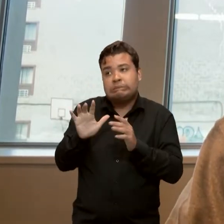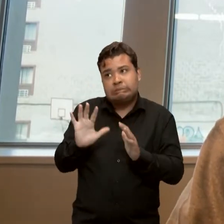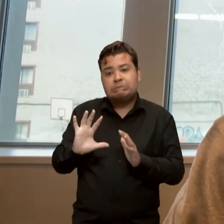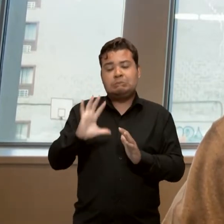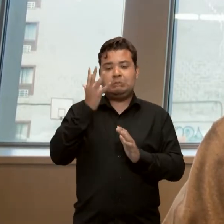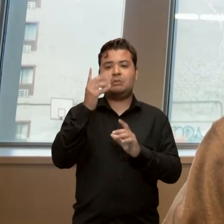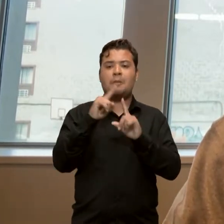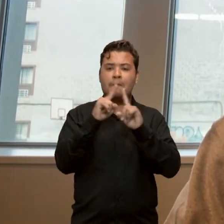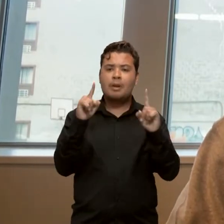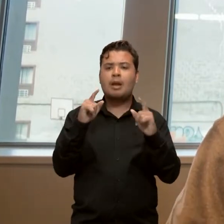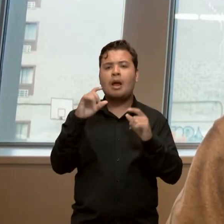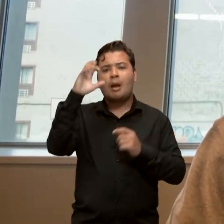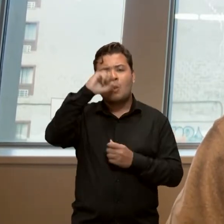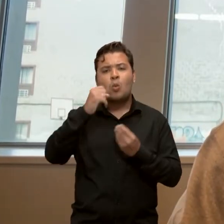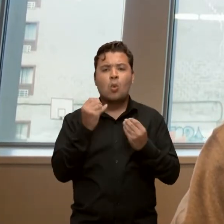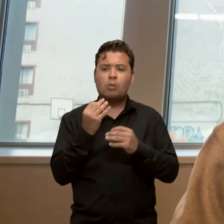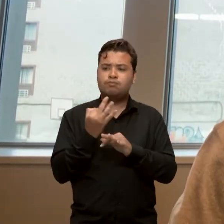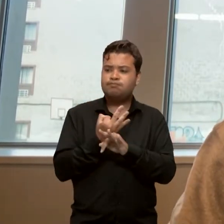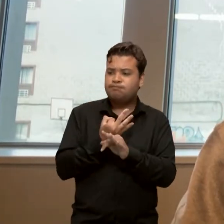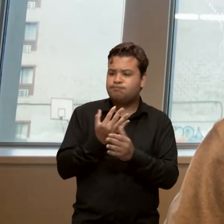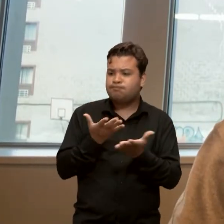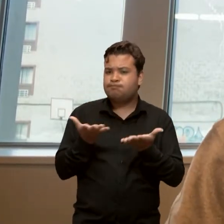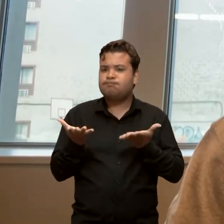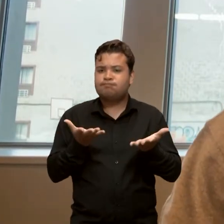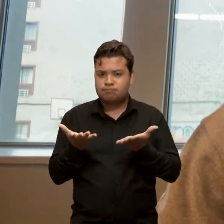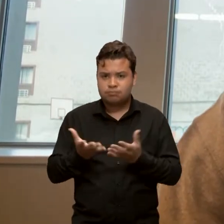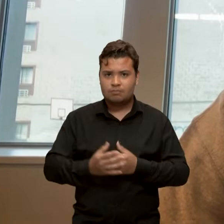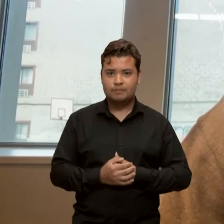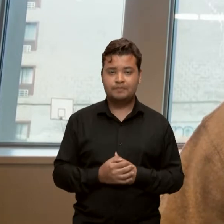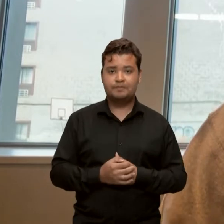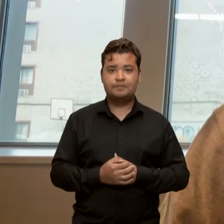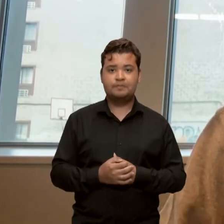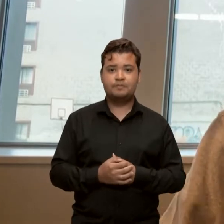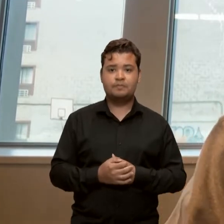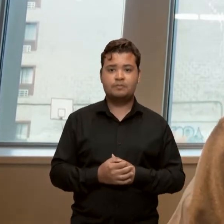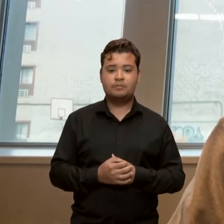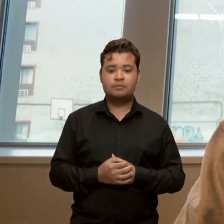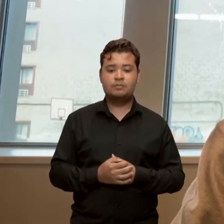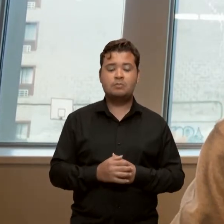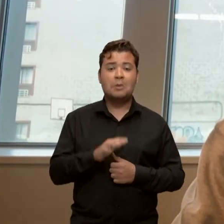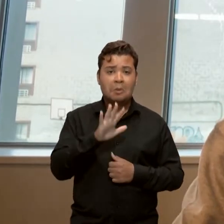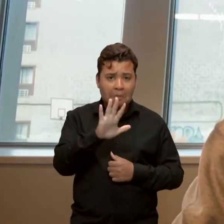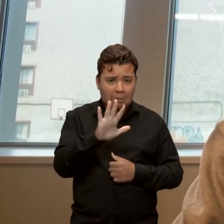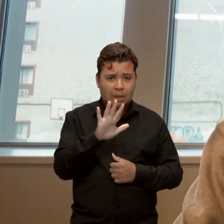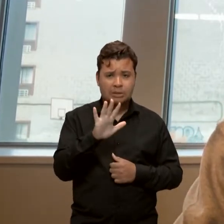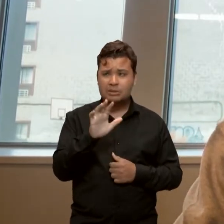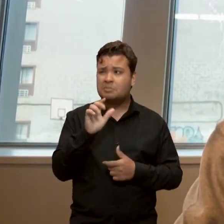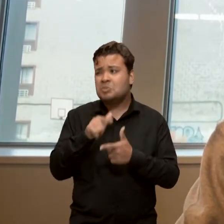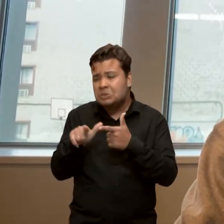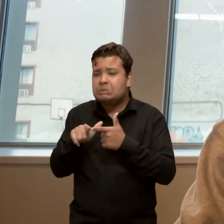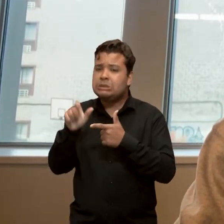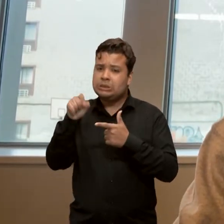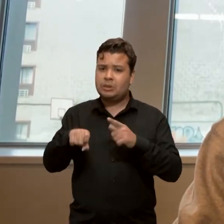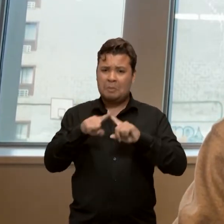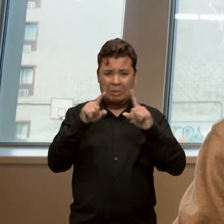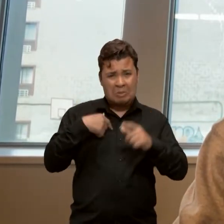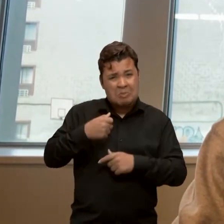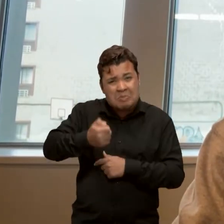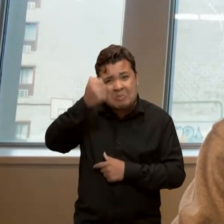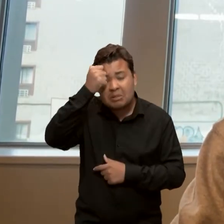E é uma experiência assim que eu, independente de qualquer coisa, eu não me arrependo de jeito nenhum. Eu super recomendo que todo